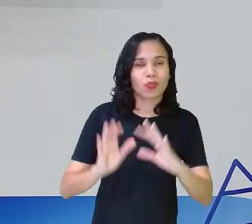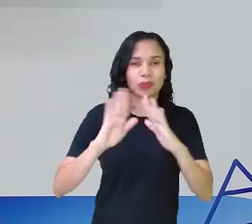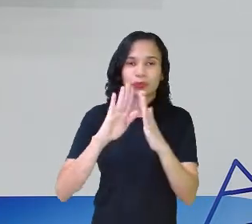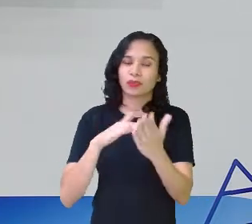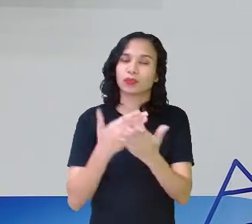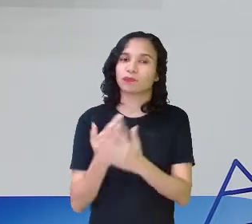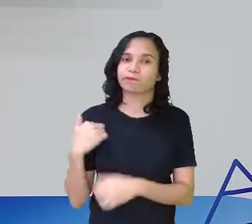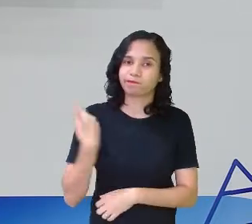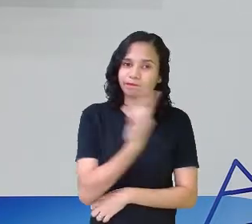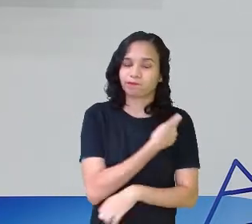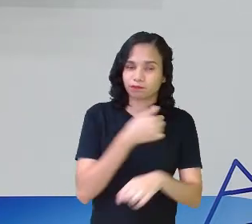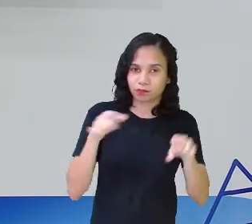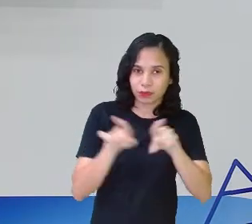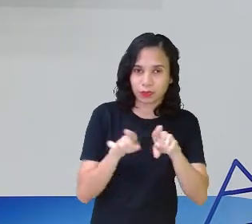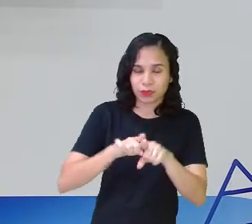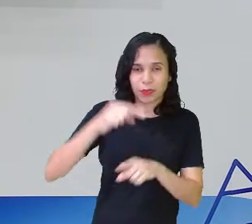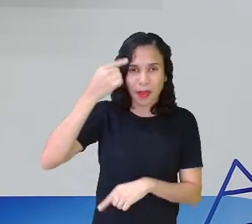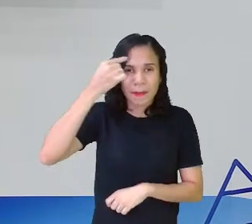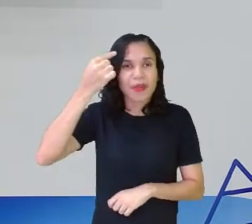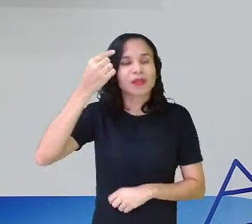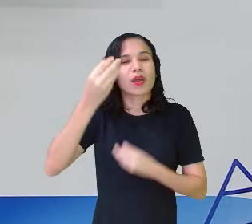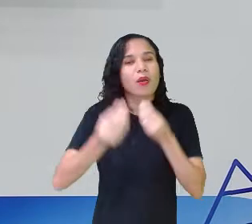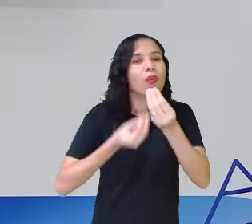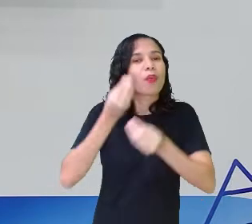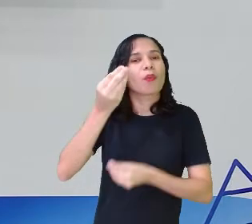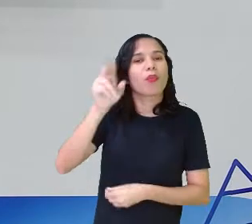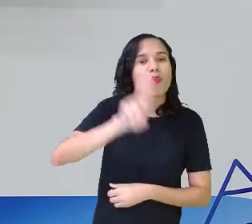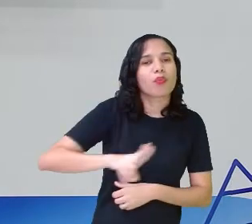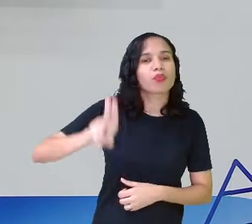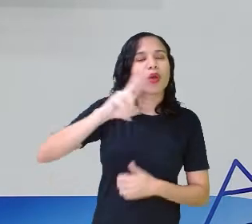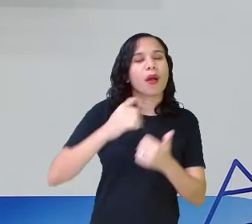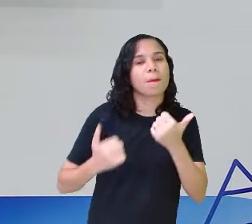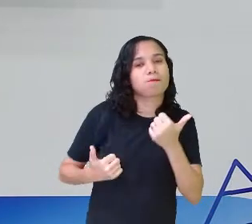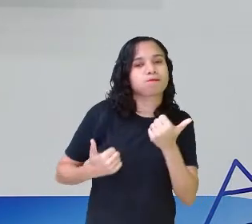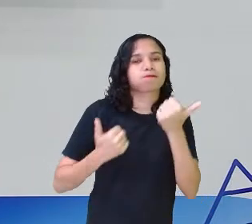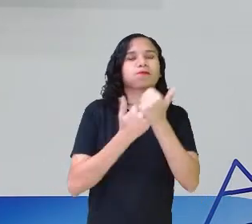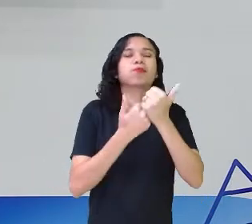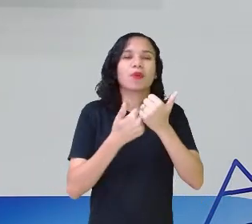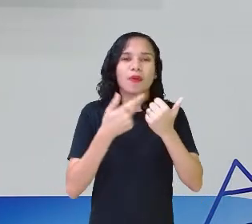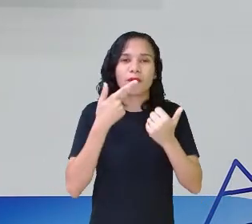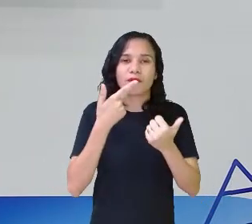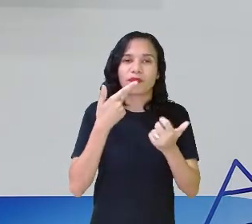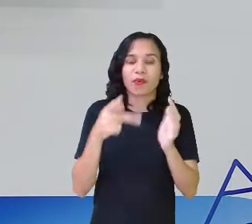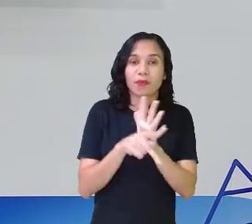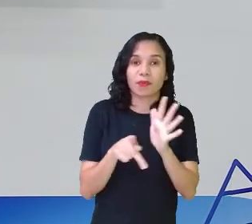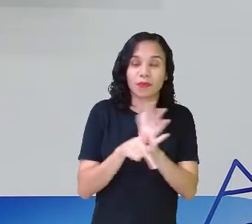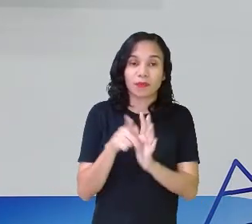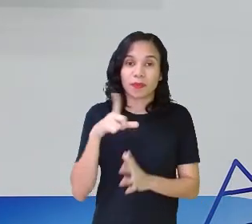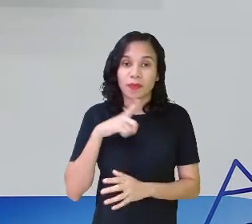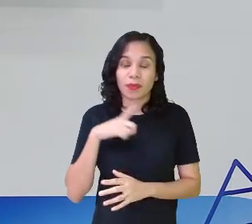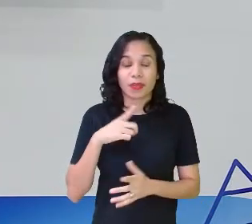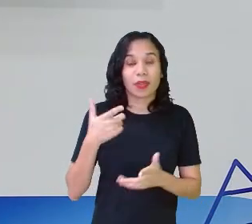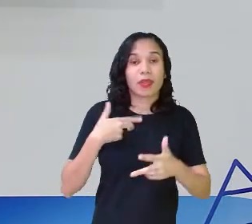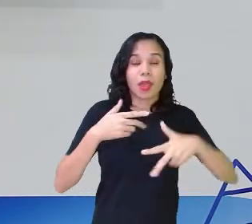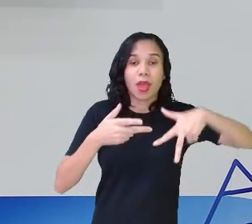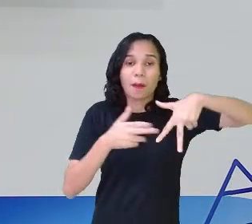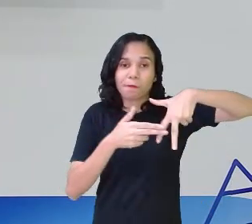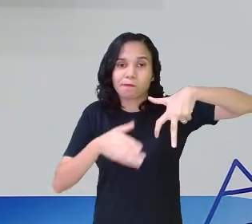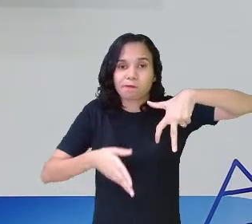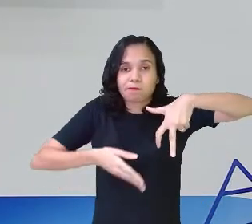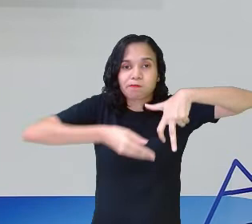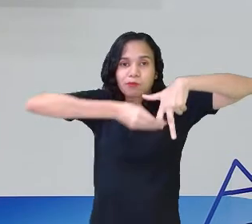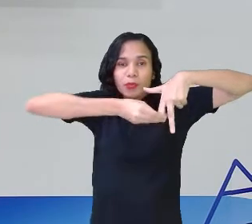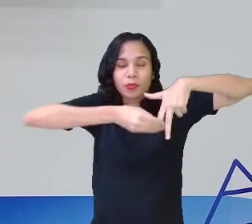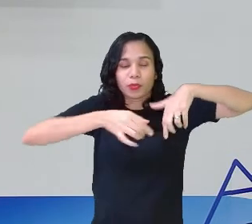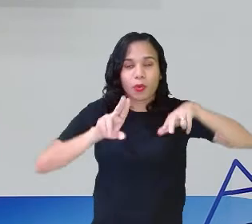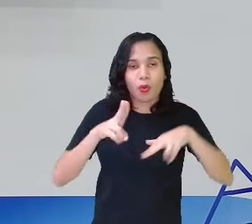também está pensando na utilização de suportes, né? E aí a gente está falando de órteses, a gente está falando de próteses, a gente está falando